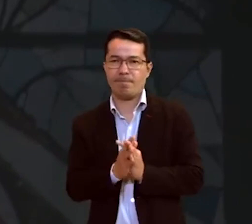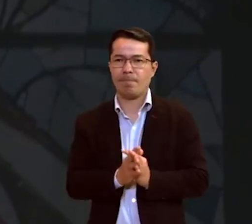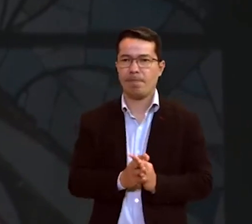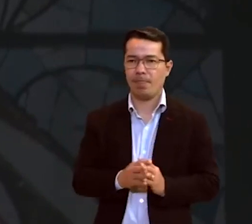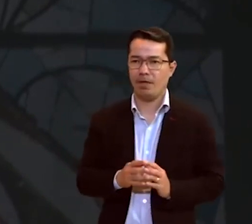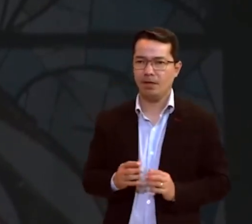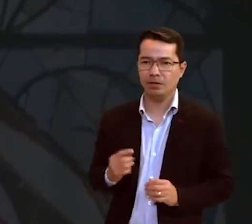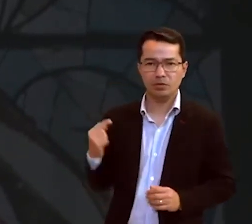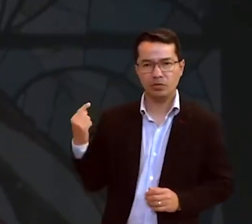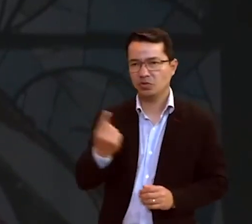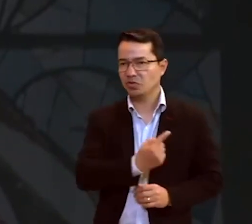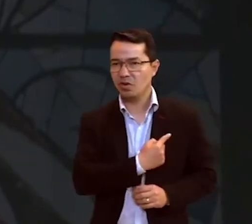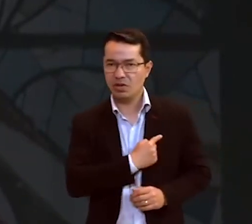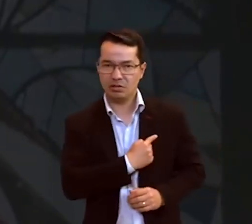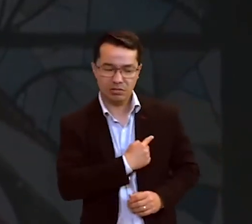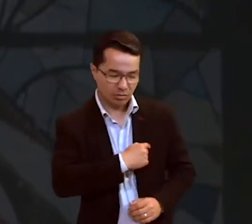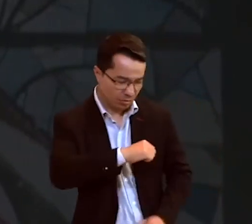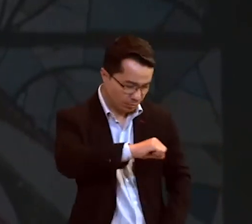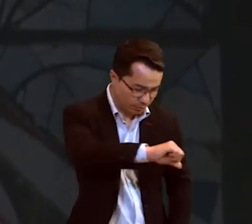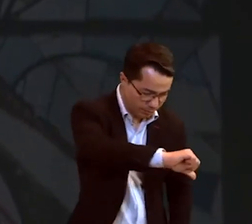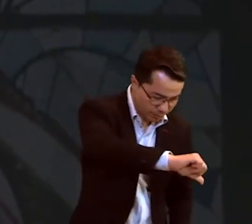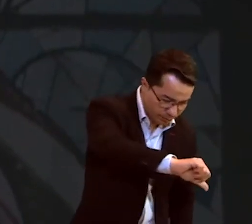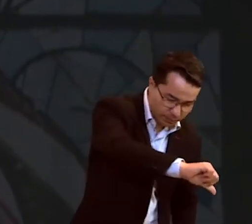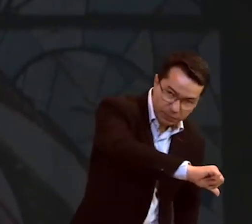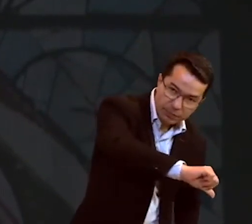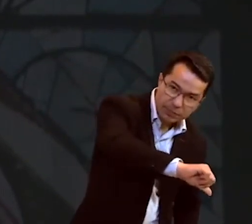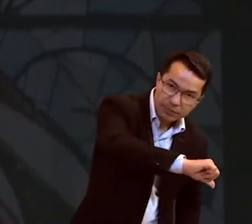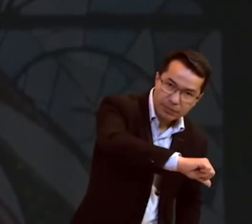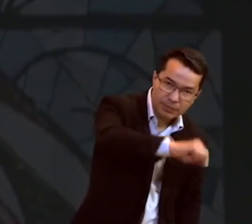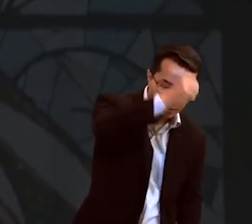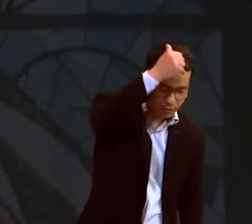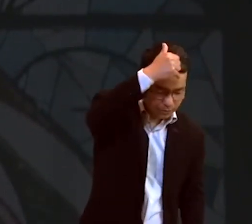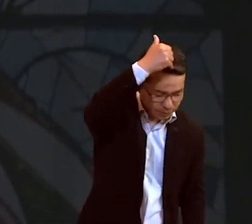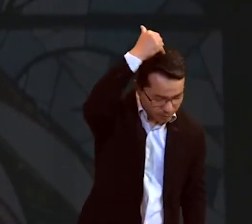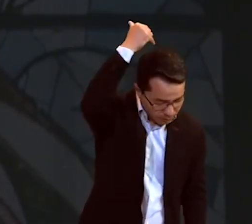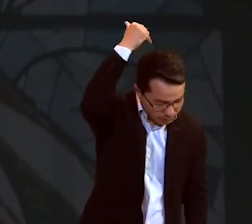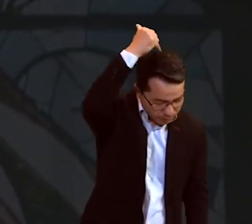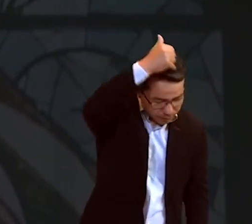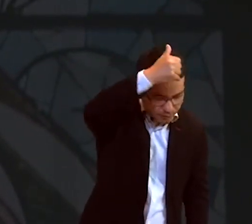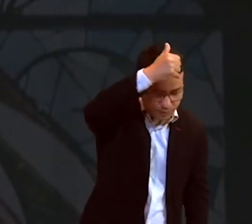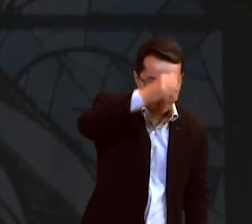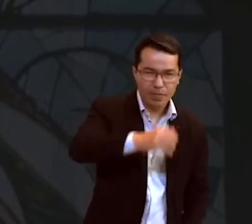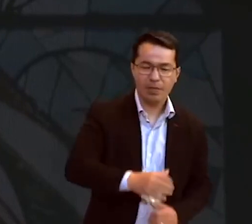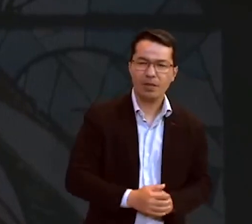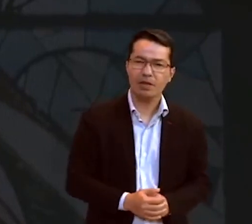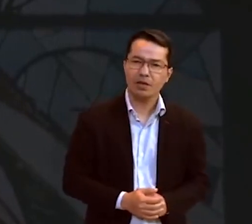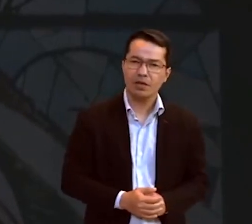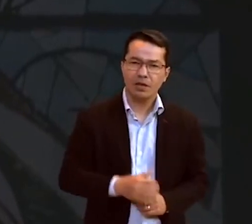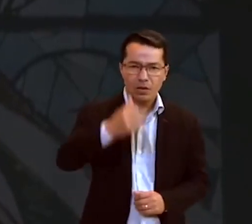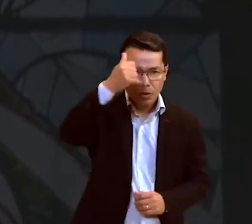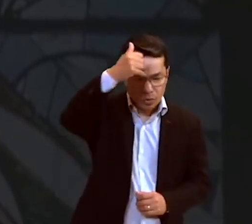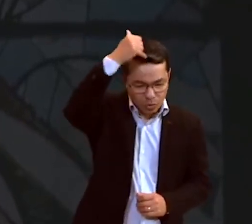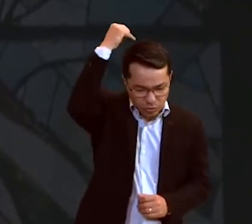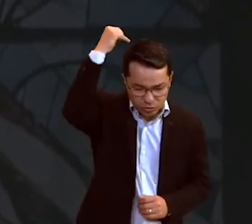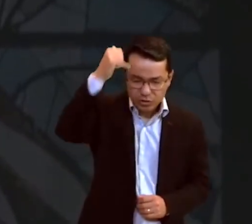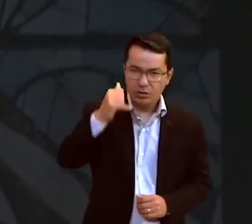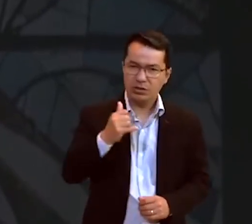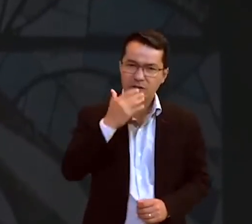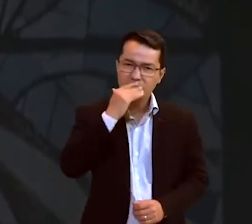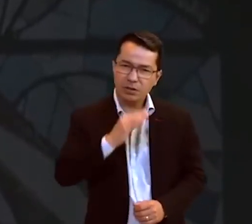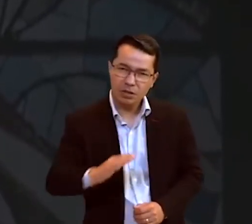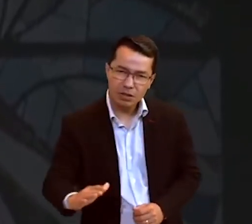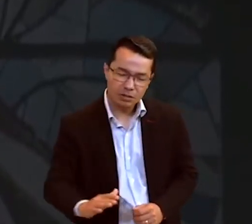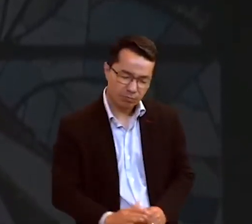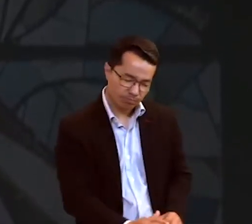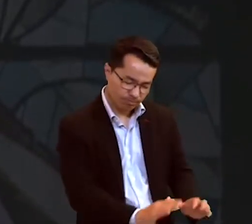Coloquei como símbolo de fé, não quer dizer nada, mas para a criança, ali, coloquei o óleo, e eles foram lá e estava